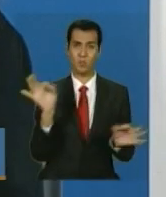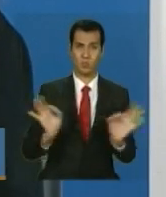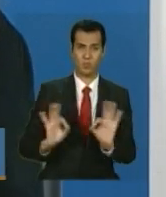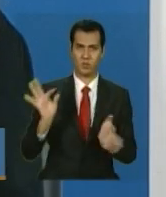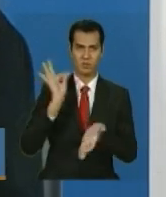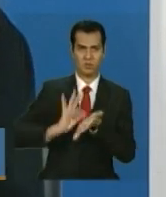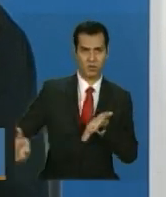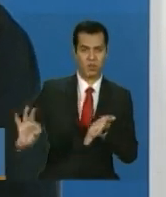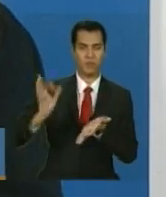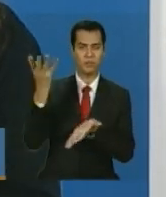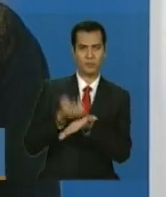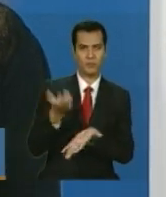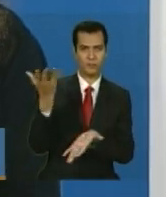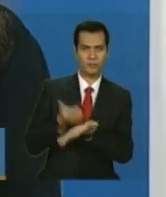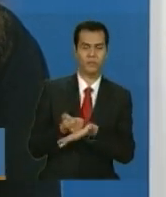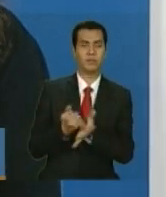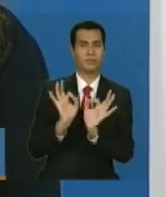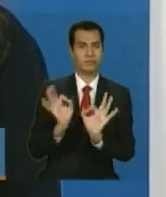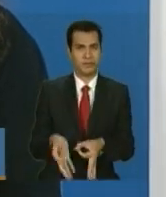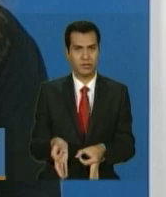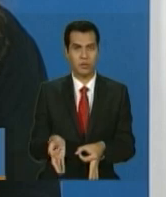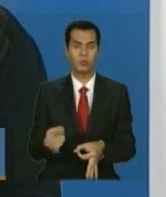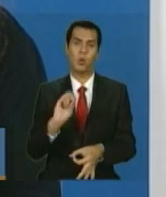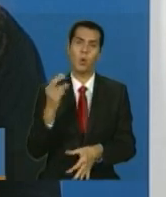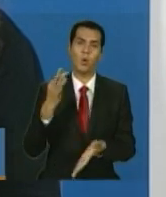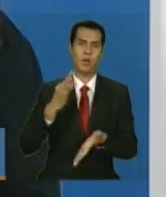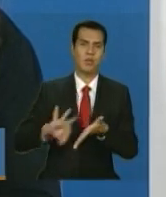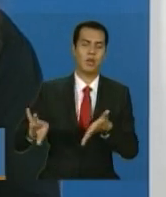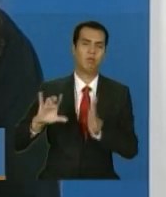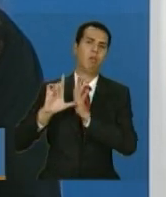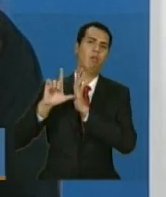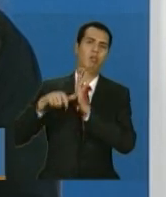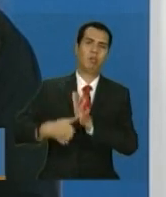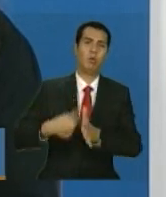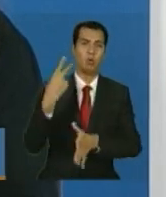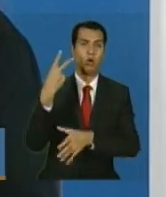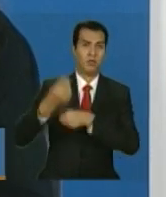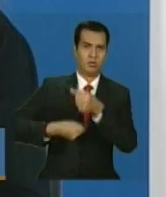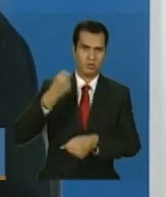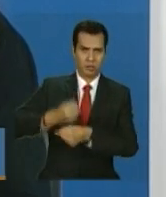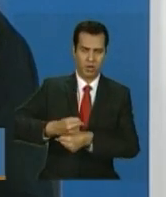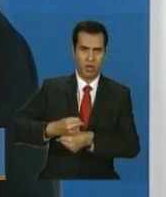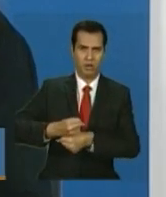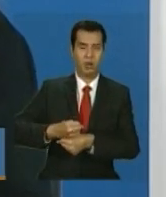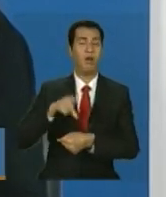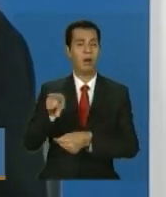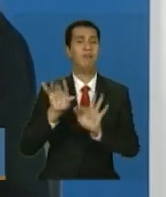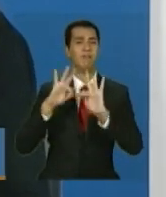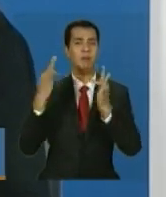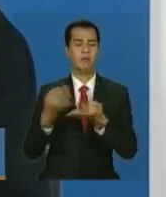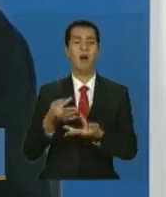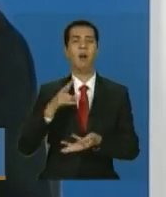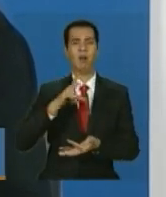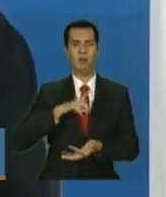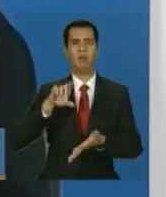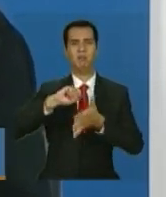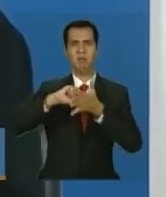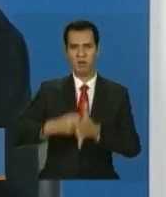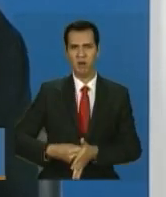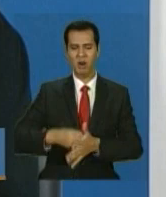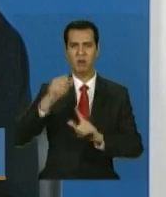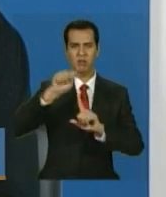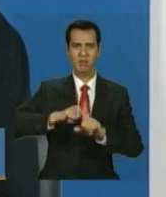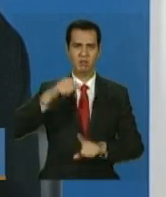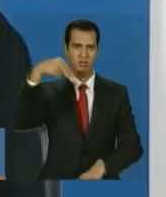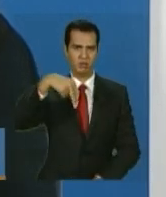inconsistência de informação no Cadastro Único ou com o cadastro atualizado há mais de 2 anos, até outubro, essa família sofreria ação de bloqueio em novembro. Não